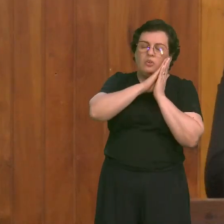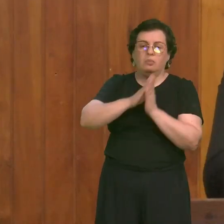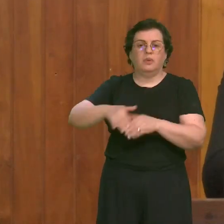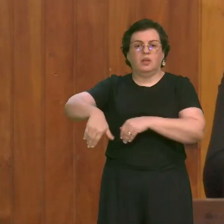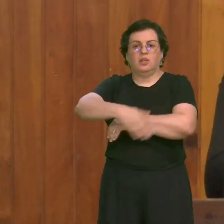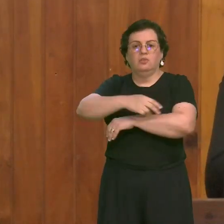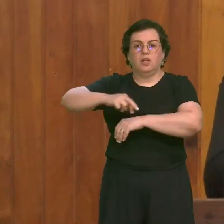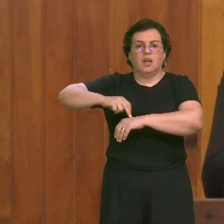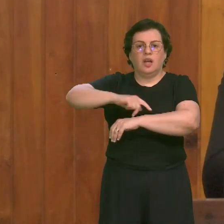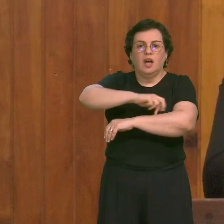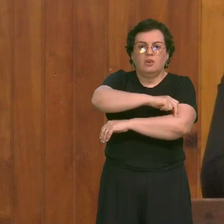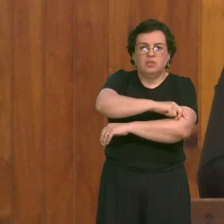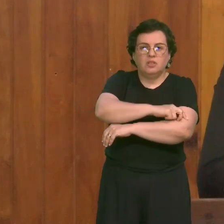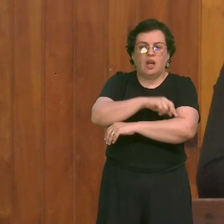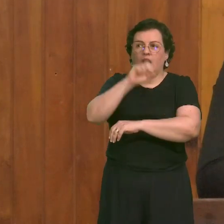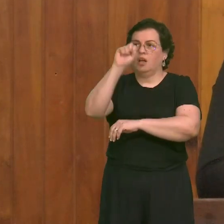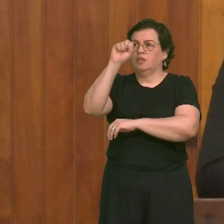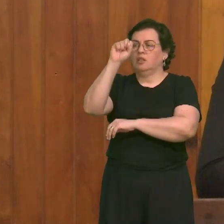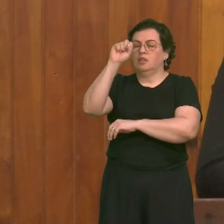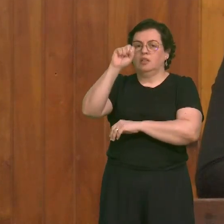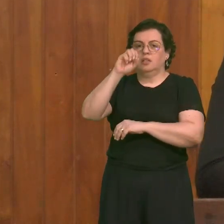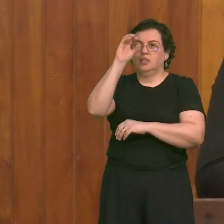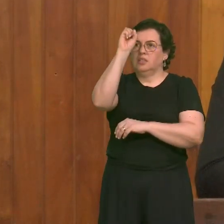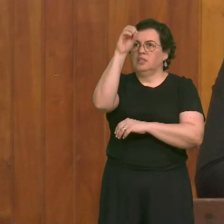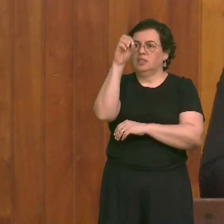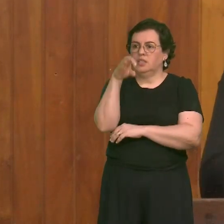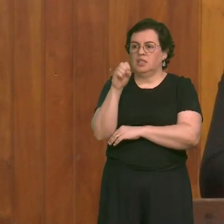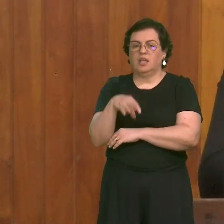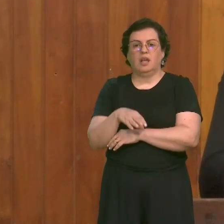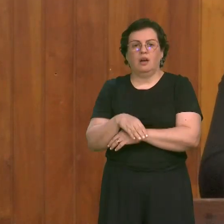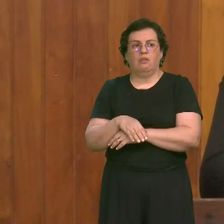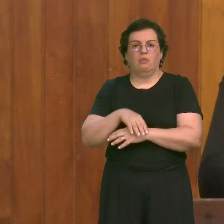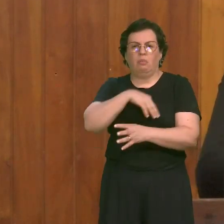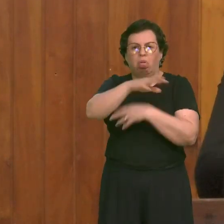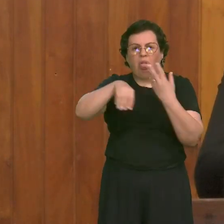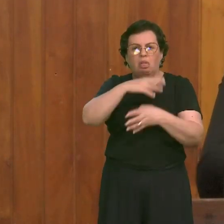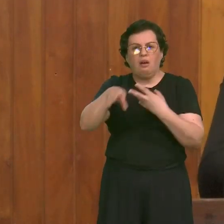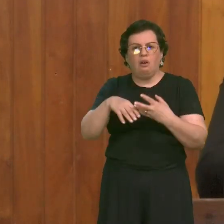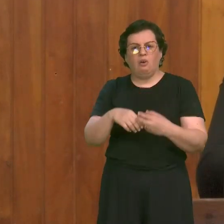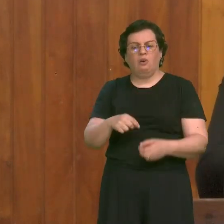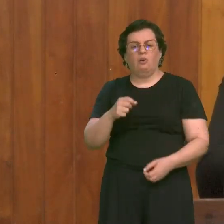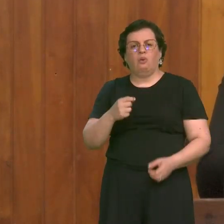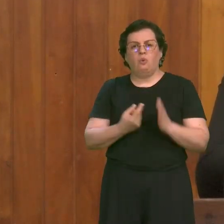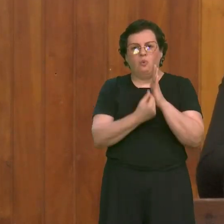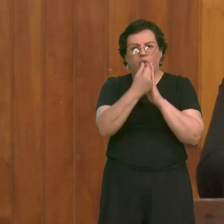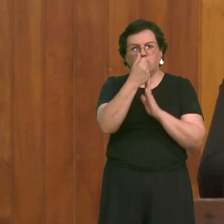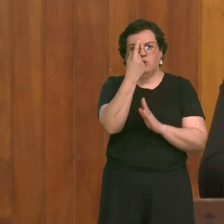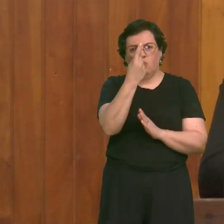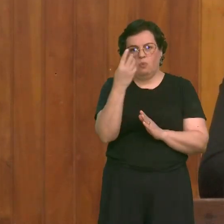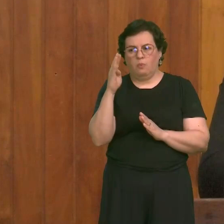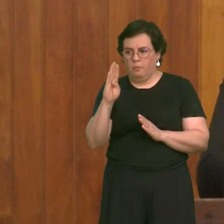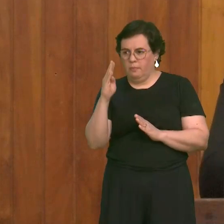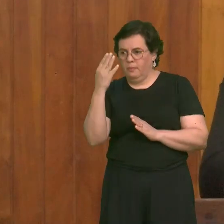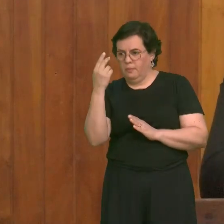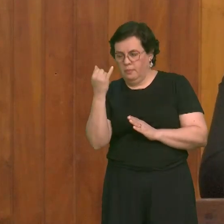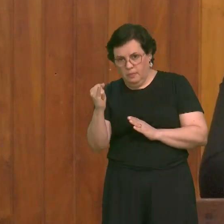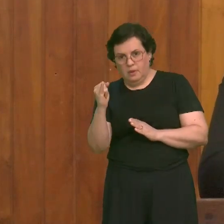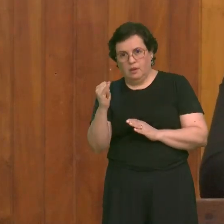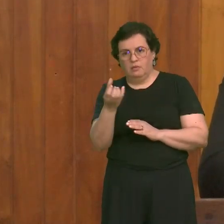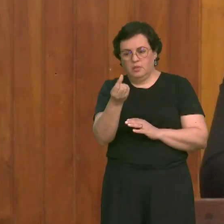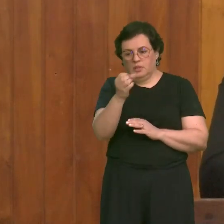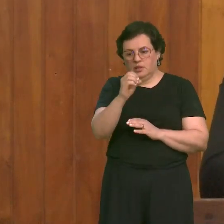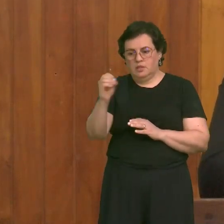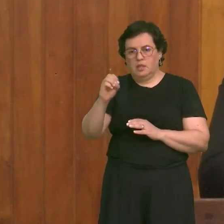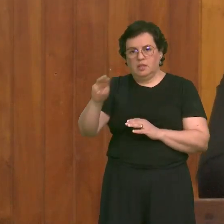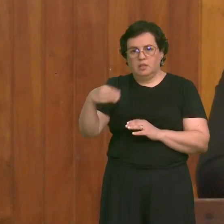calçada em sinais de trânsito uma bagunça com um orçamento de um bilhão e 600 milhões Essa